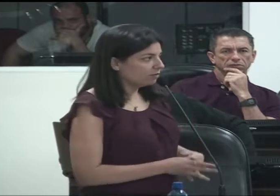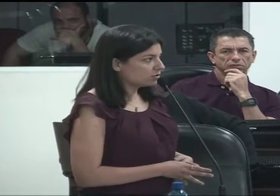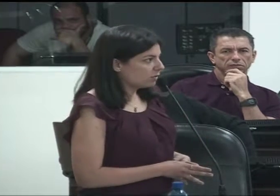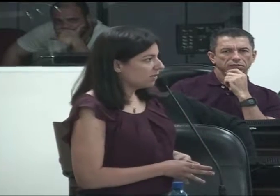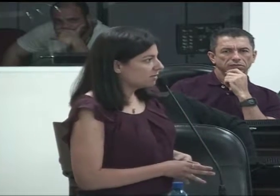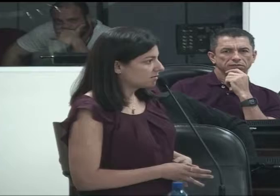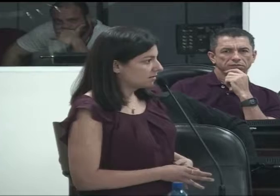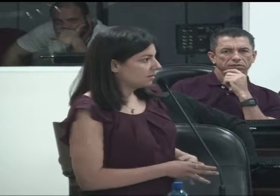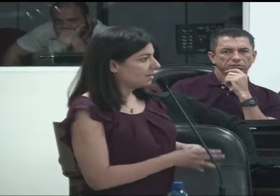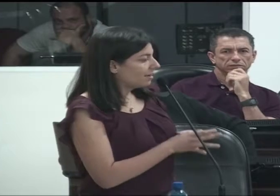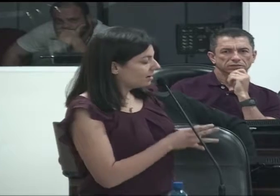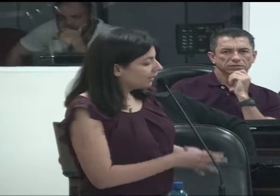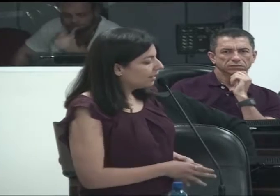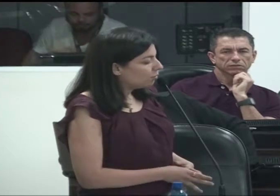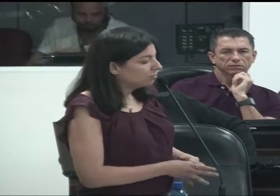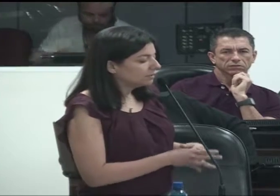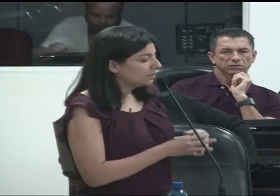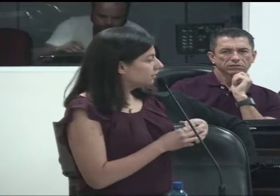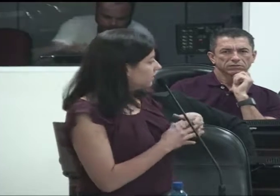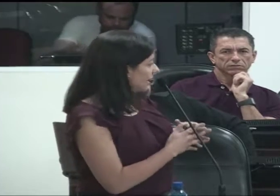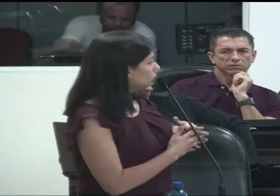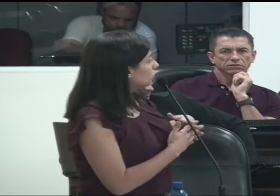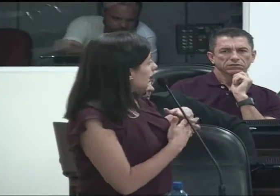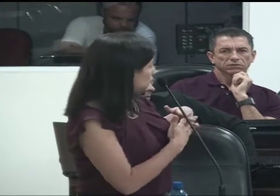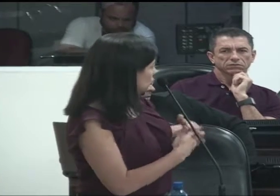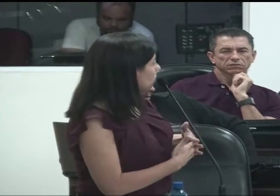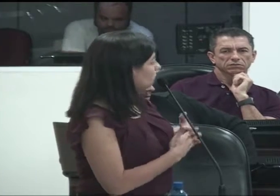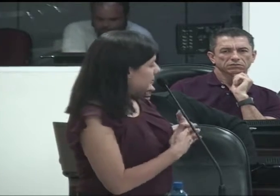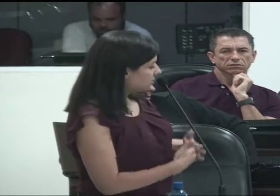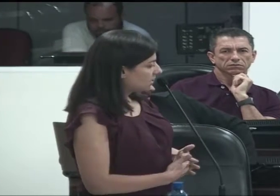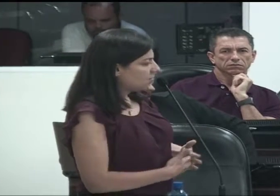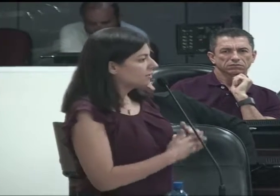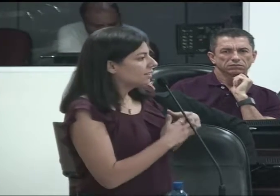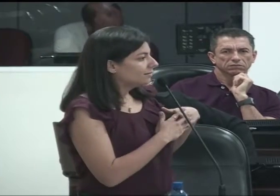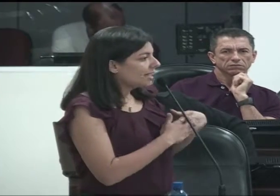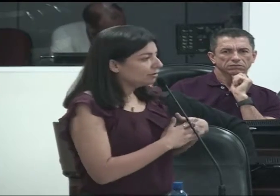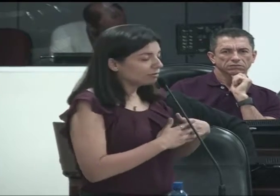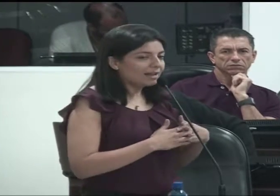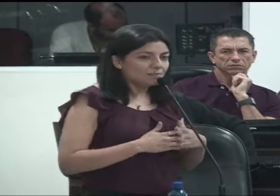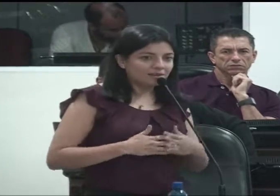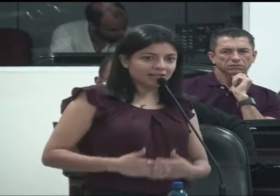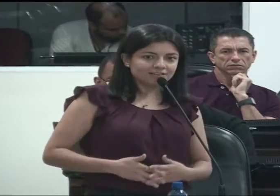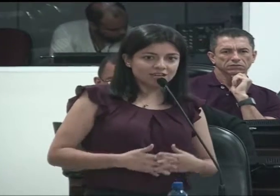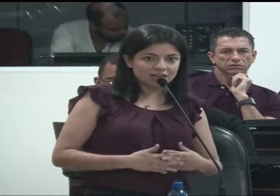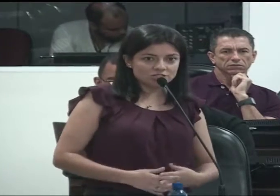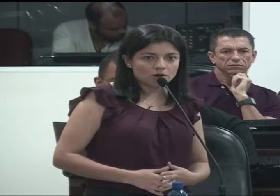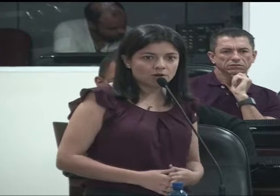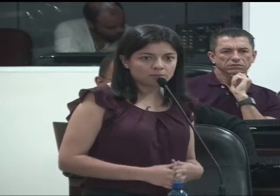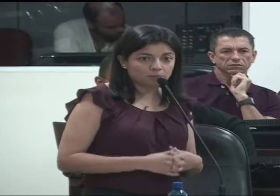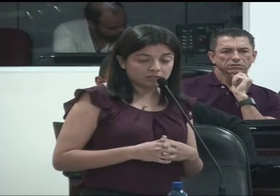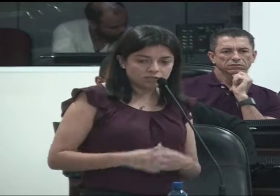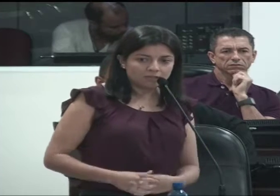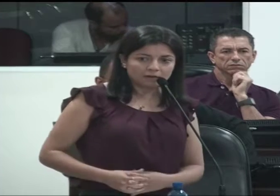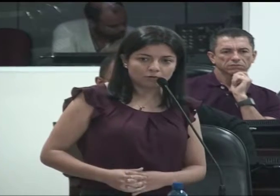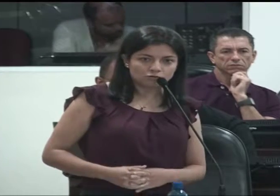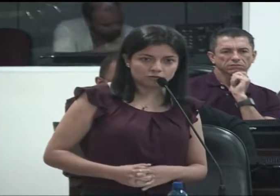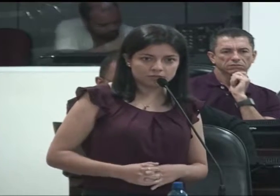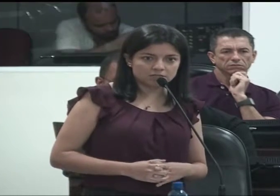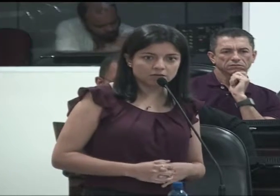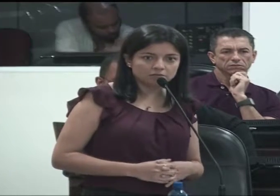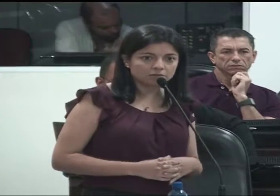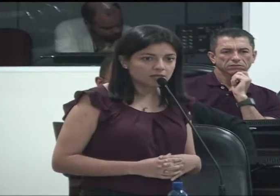nossas convicções, cada um, dentro da sua convicção, dentro da liberdade religiosa protegida